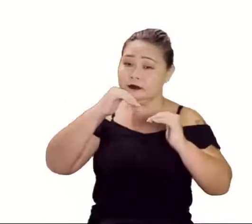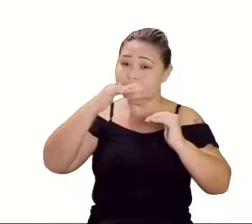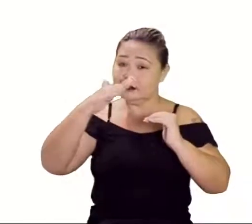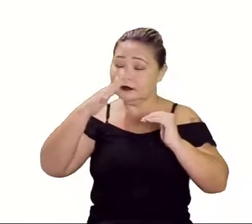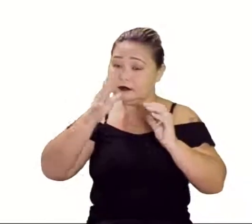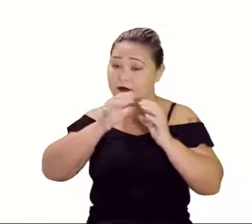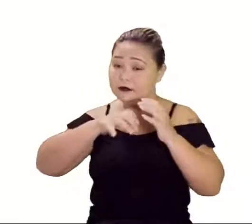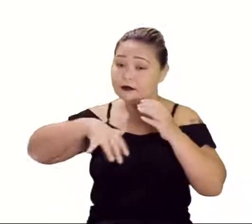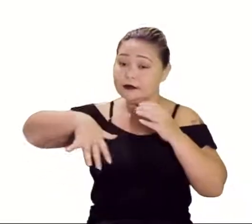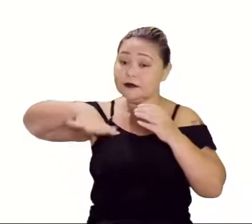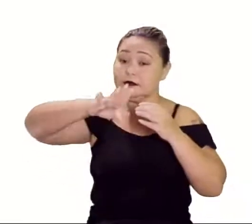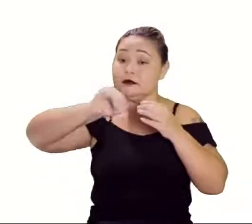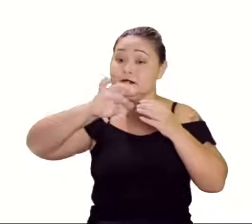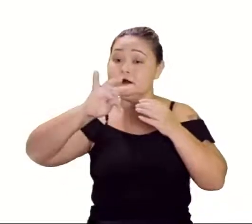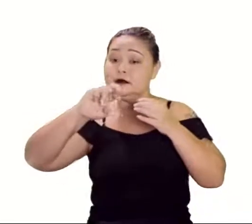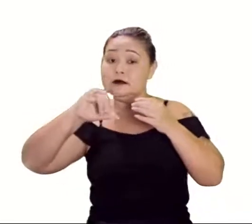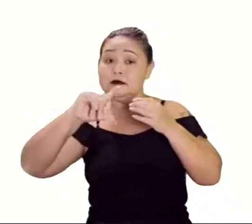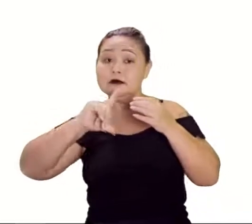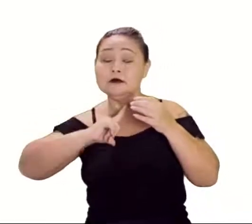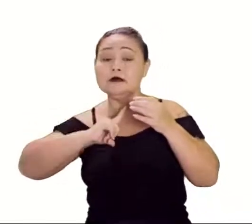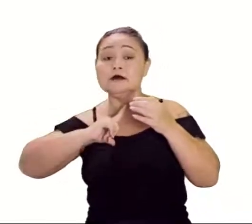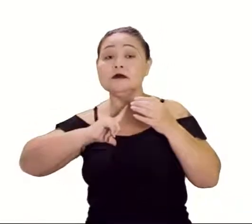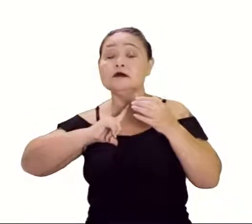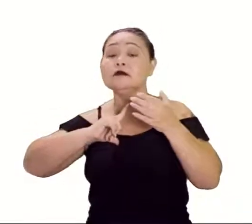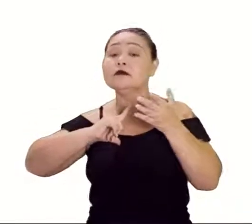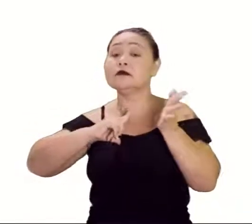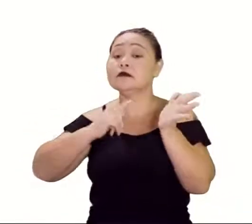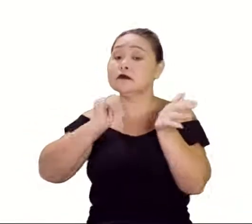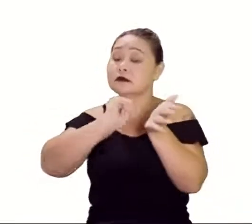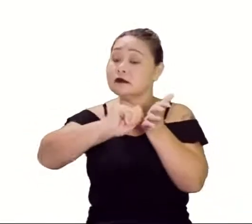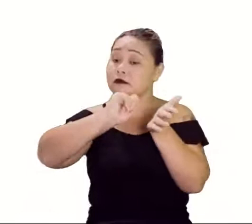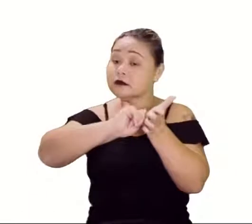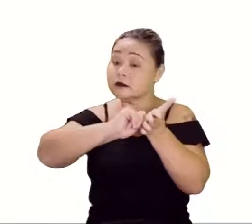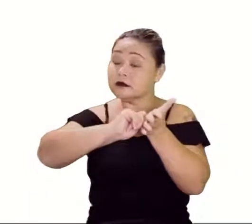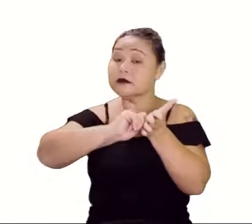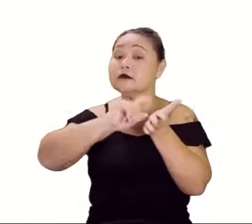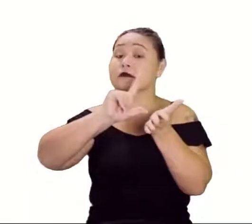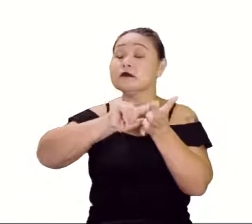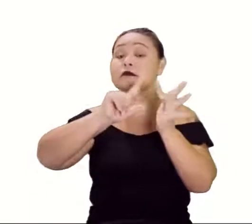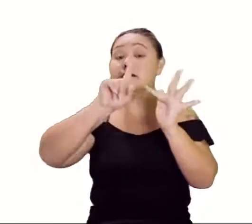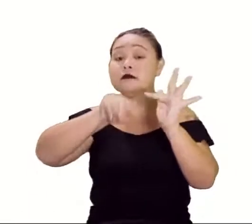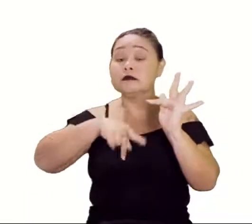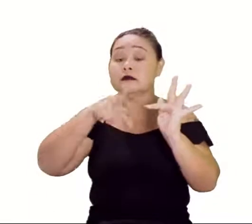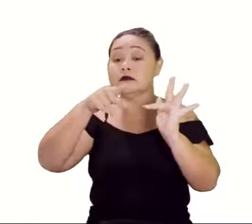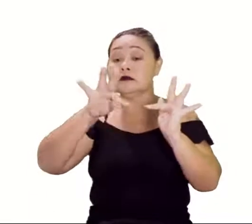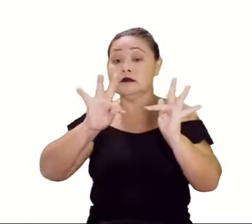uma colônia de bactérias foi expressa pela função